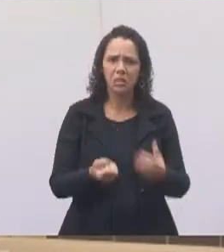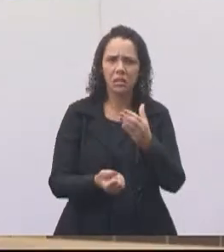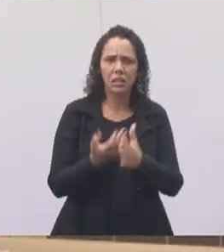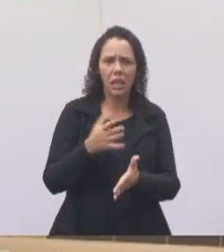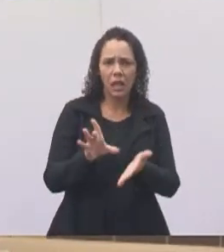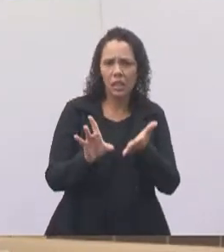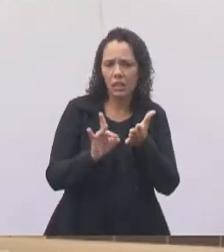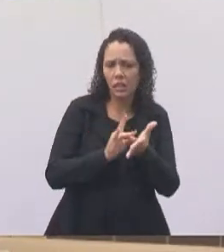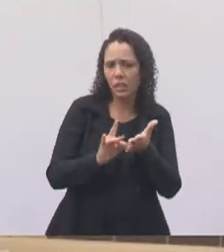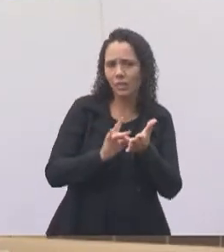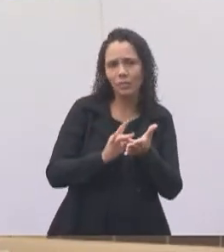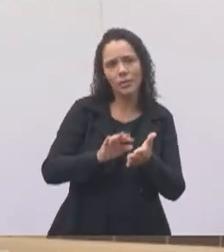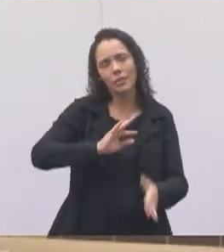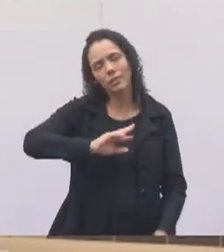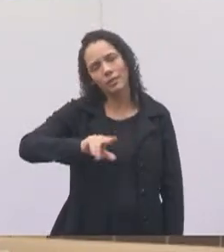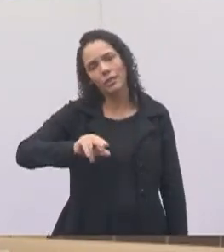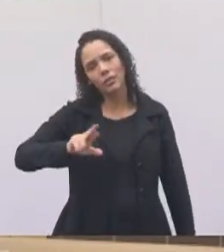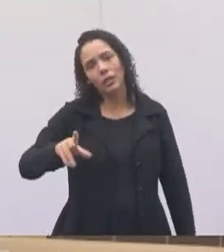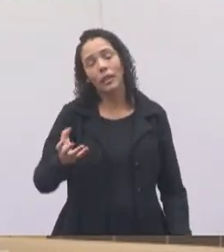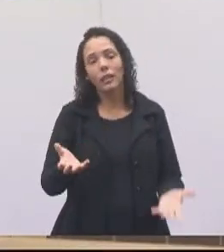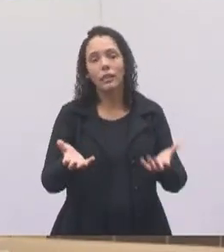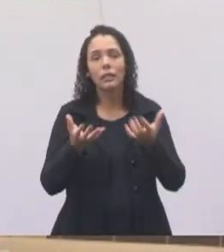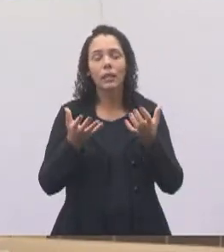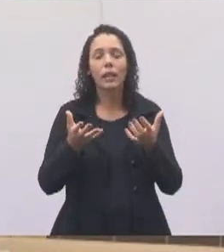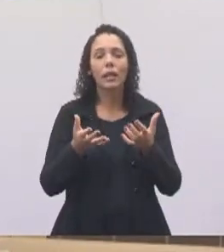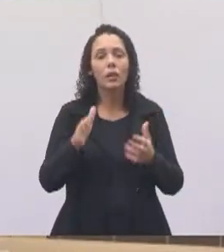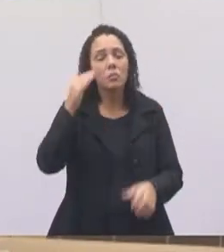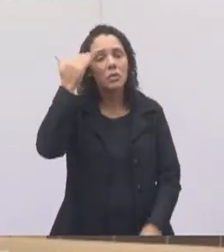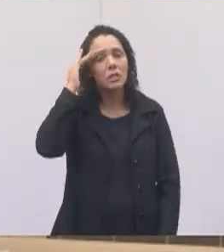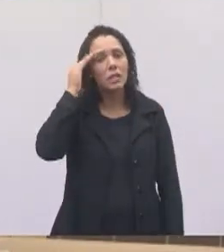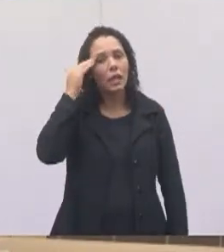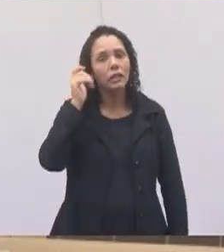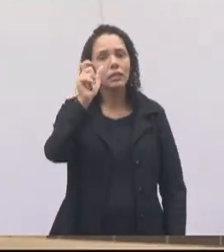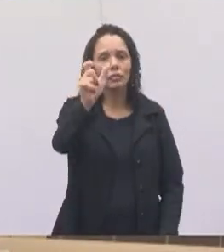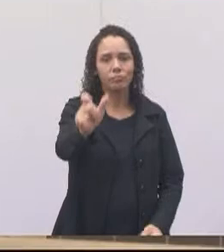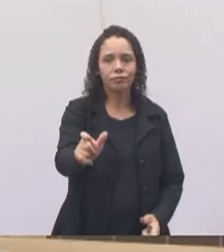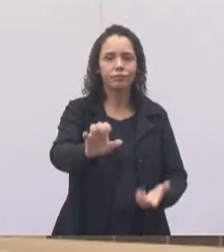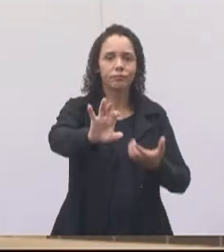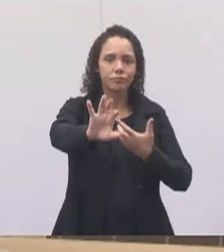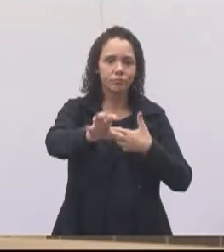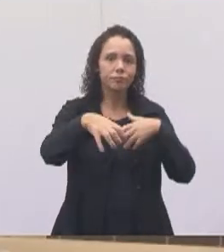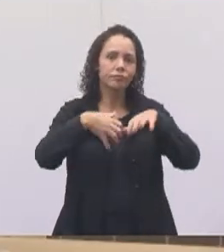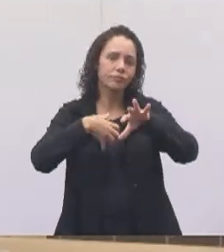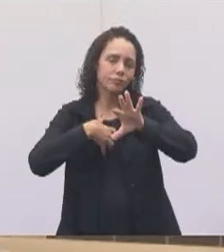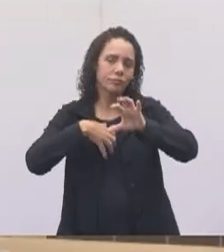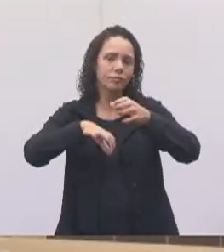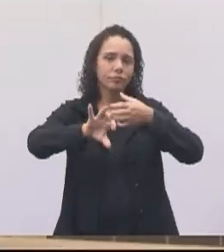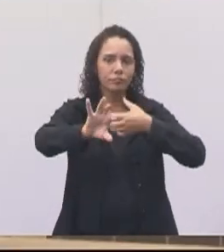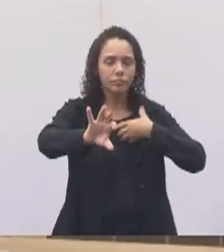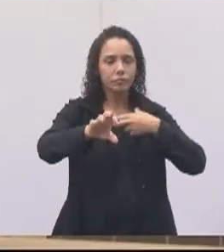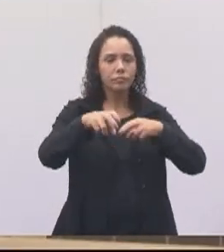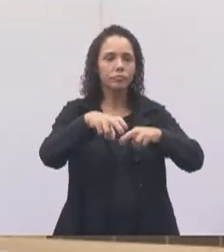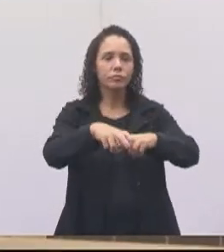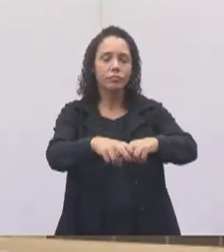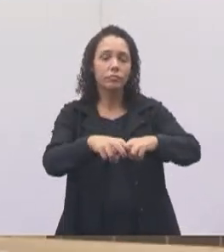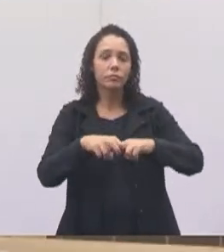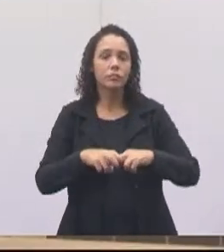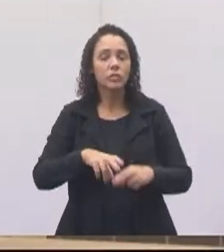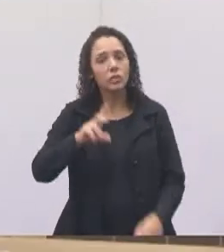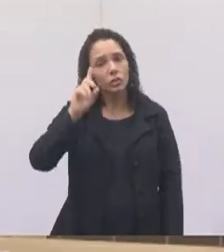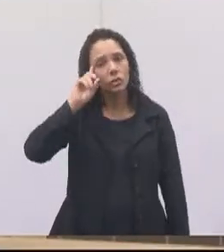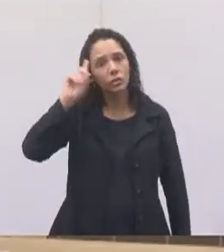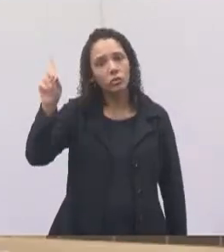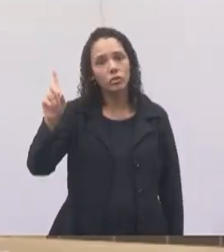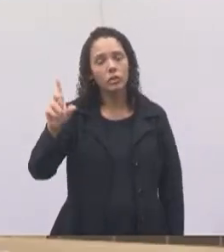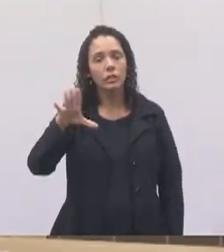A gente tem que criar realmente, saber ouvir o outro lado. Por isso que o Dia Municipal da Liberdade e